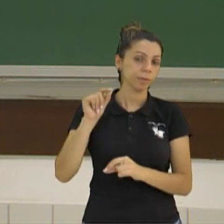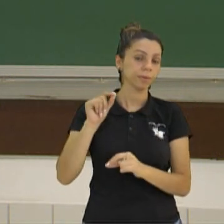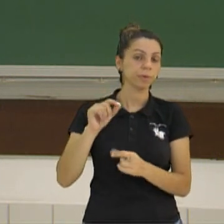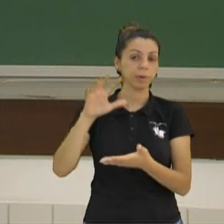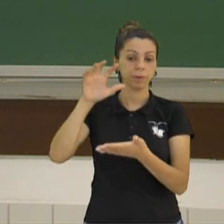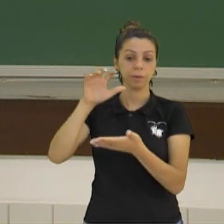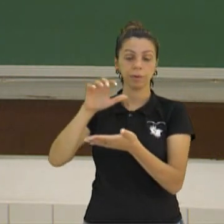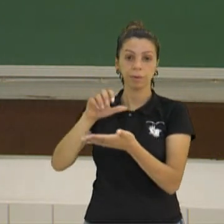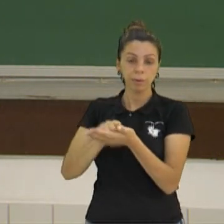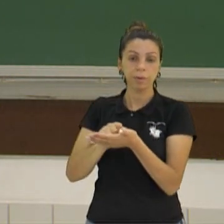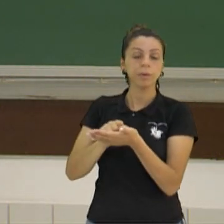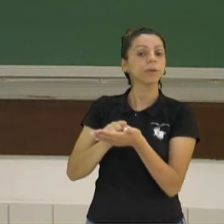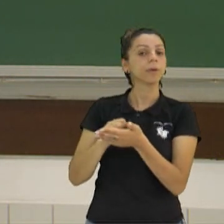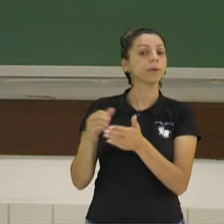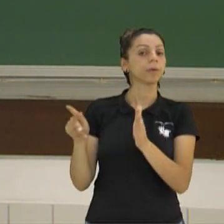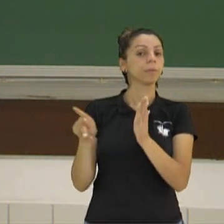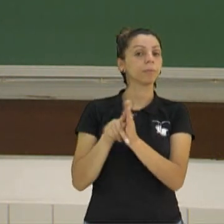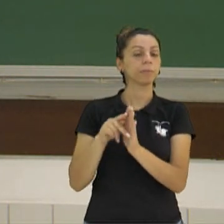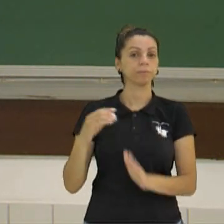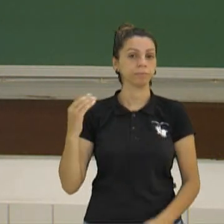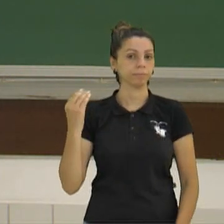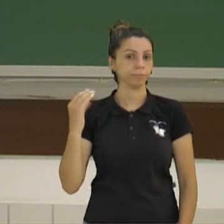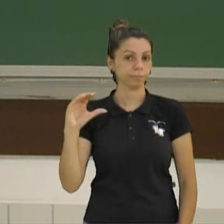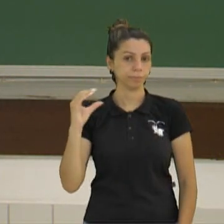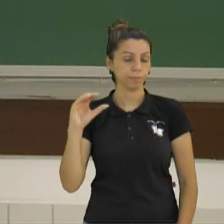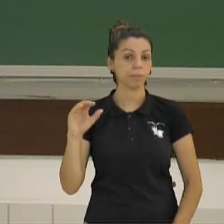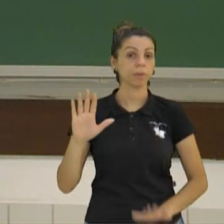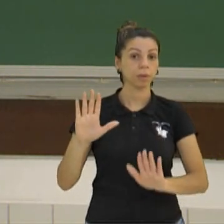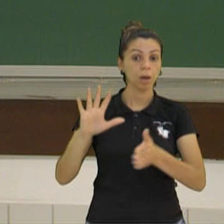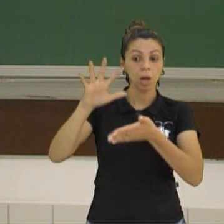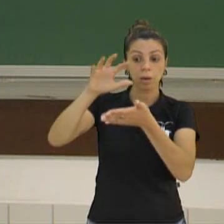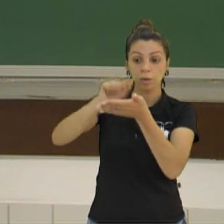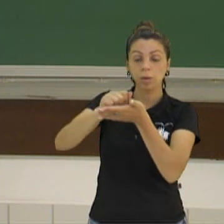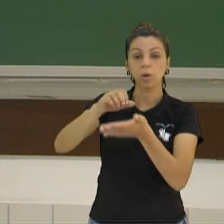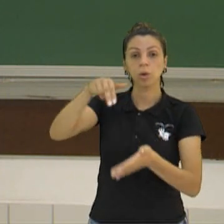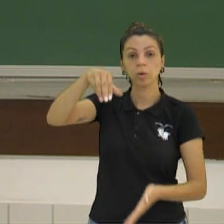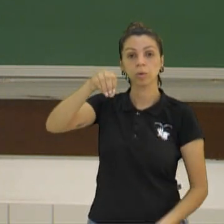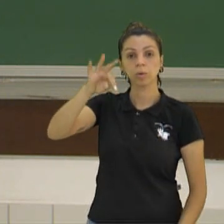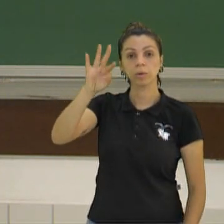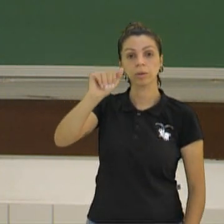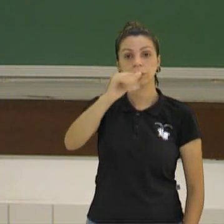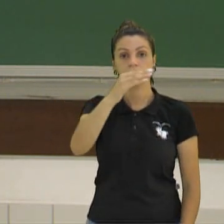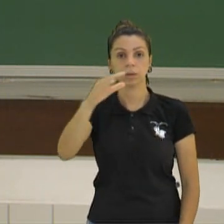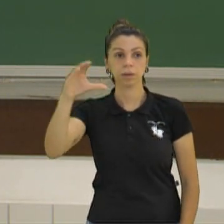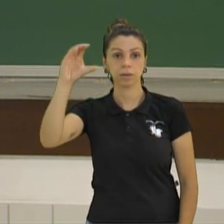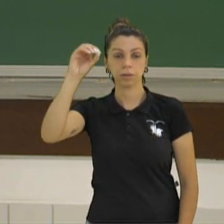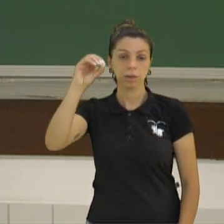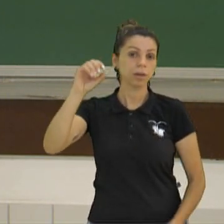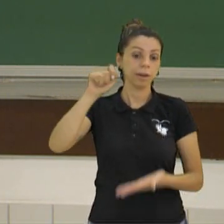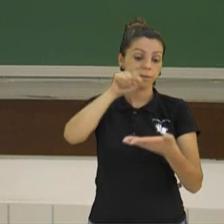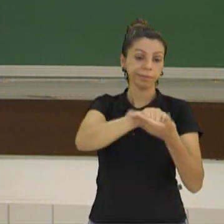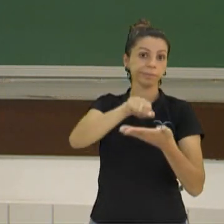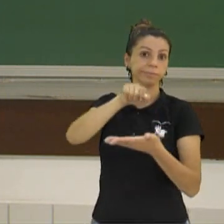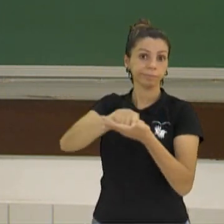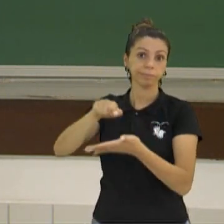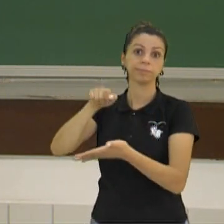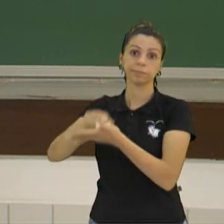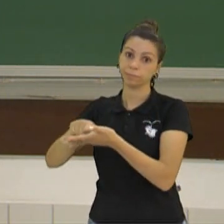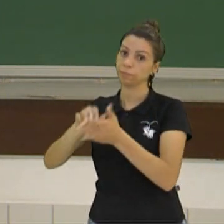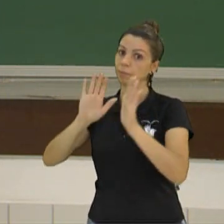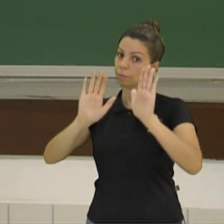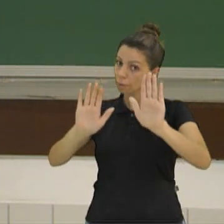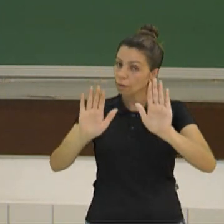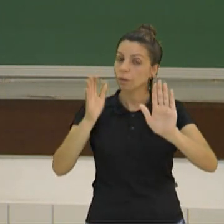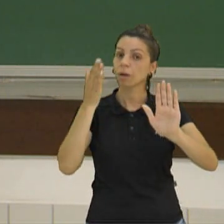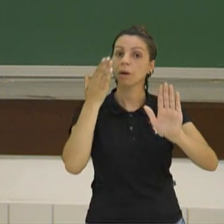notação científica. Sempre que a gente fala em notação, a gente fala em forma de escrever. Veja, eu